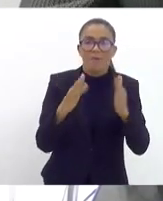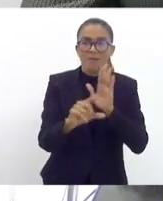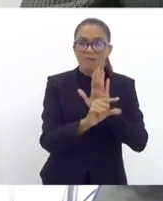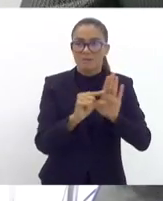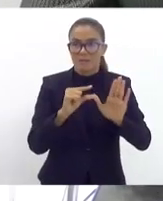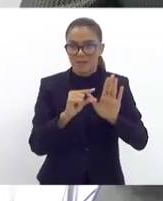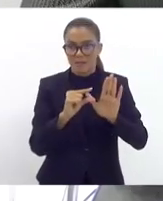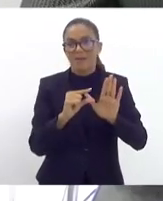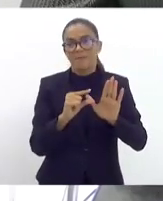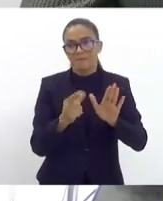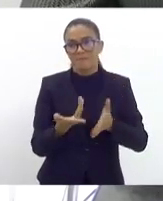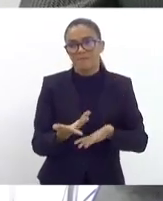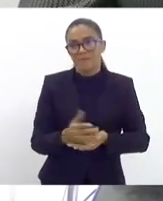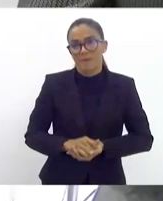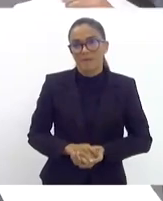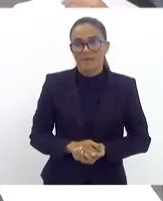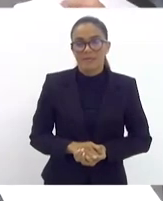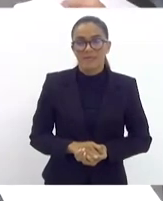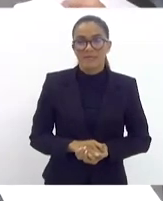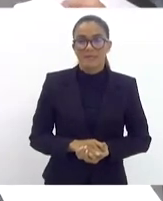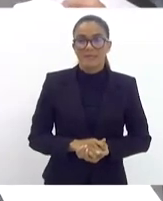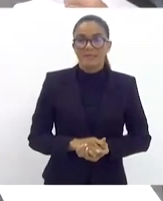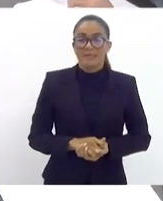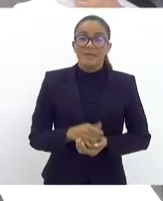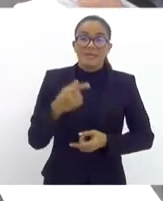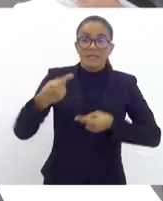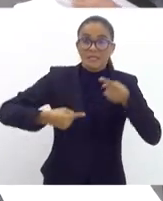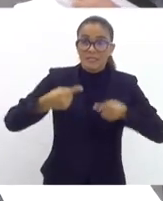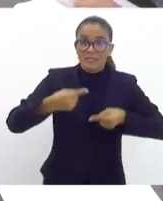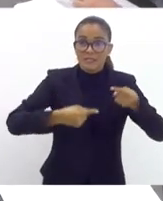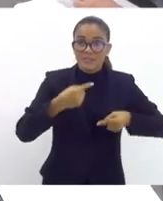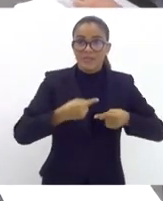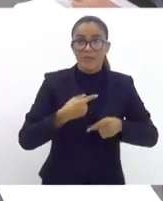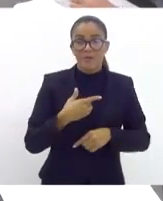o parecer discussão